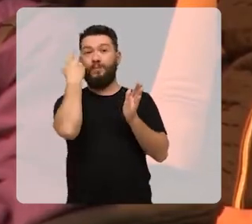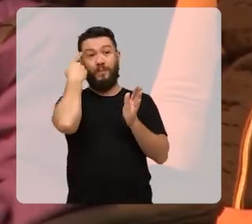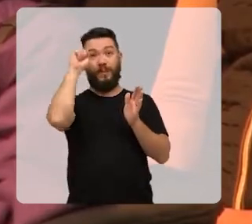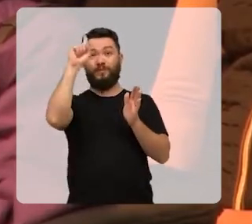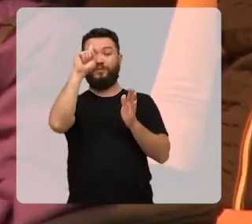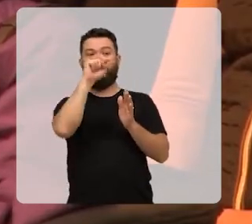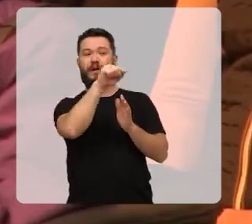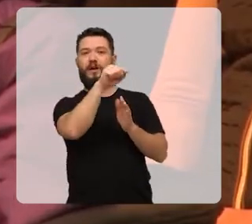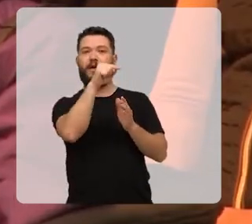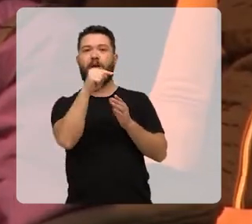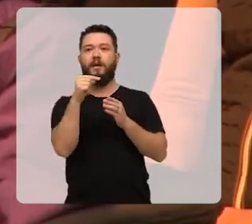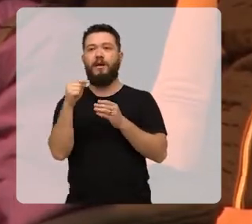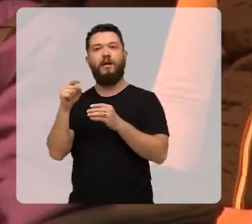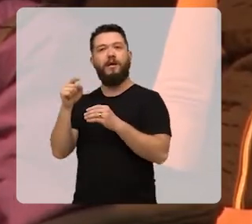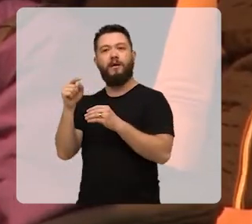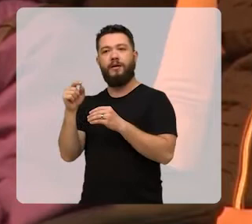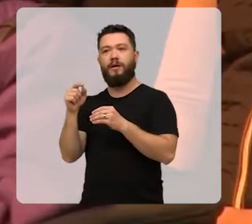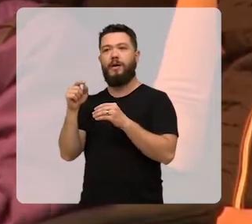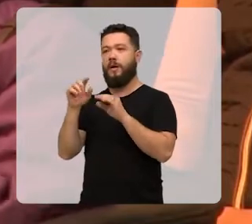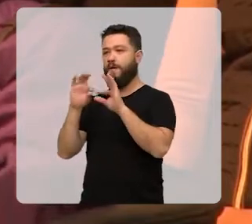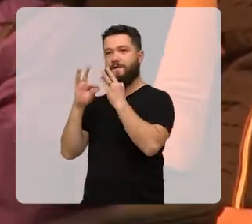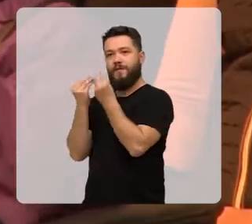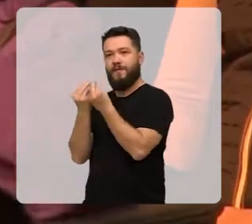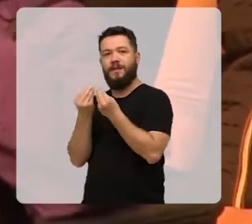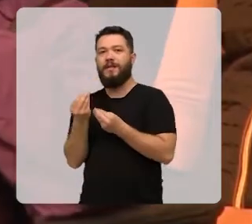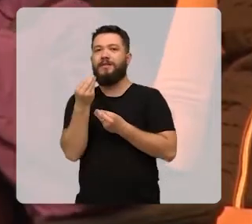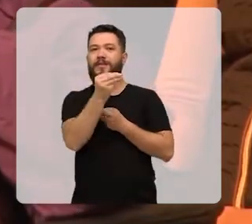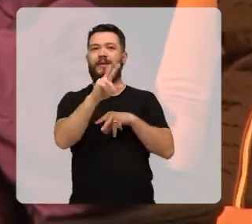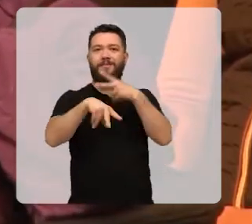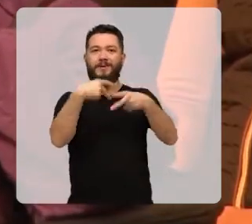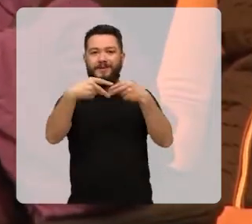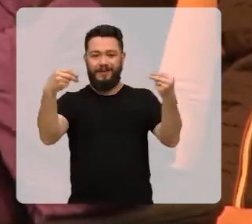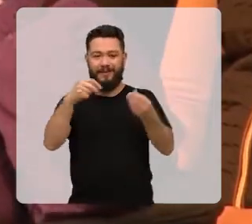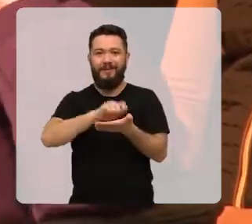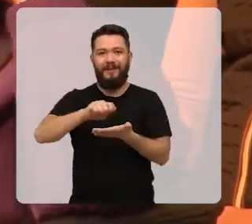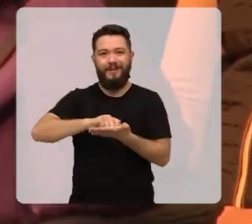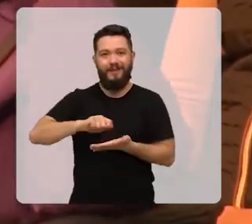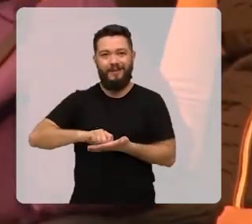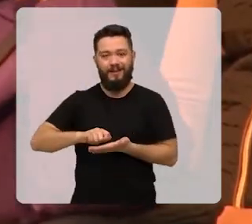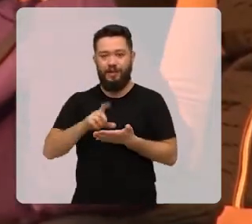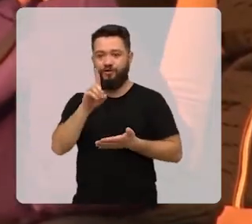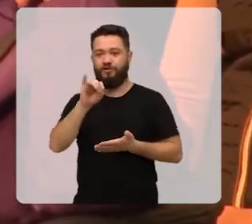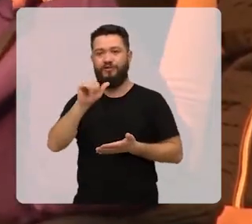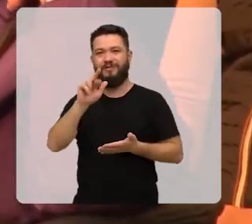ela recebeu de presente aos seus pais. Ela foi um dos primeiros para escrever um diário.